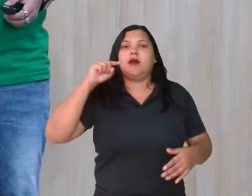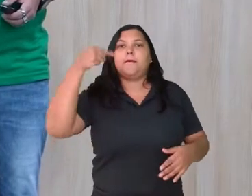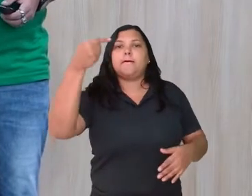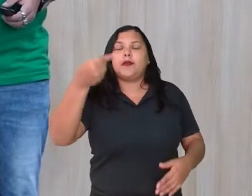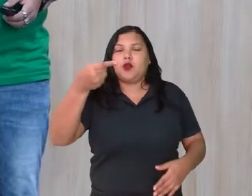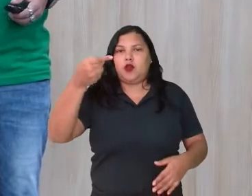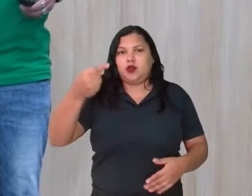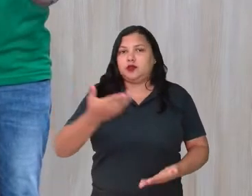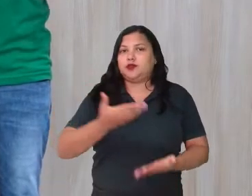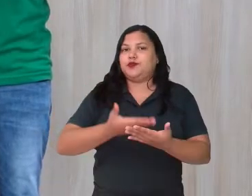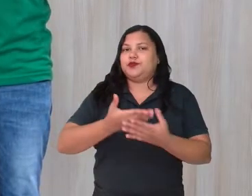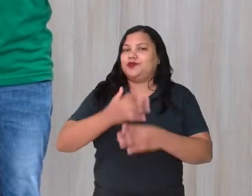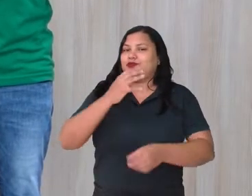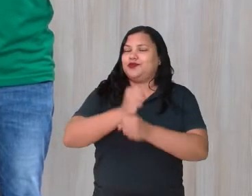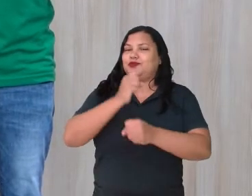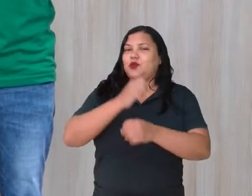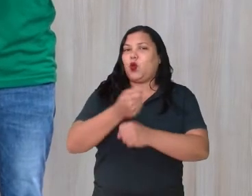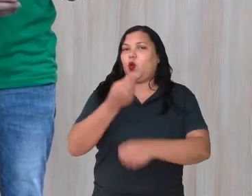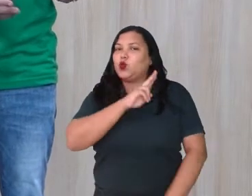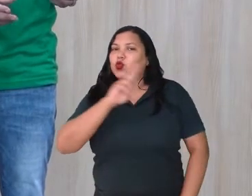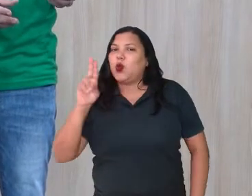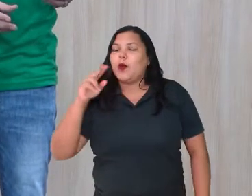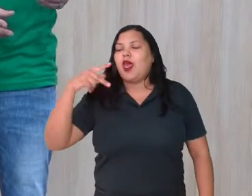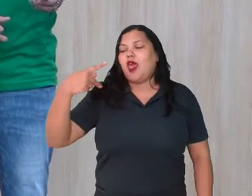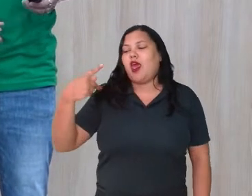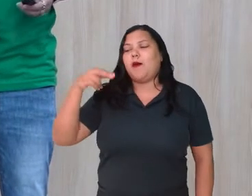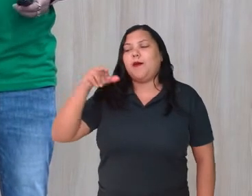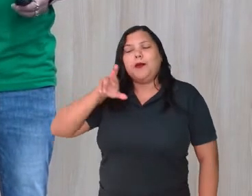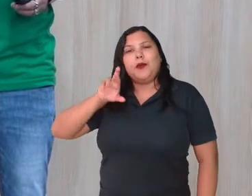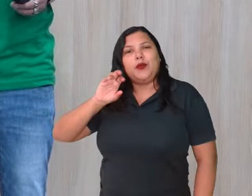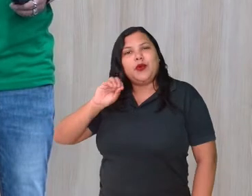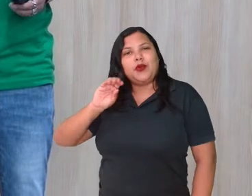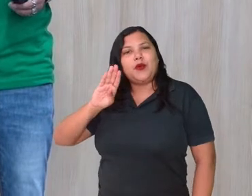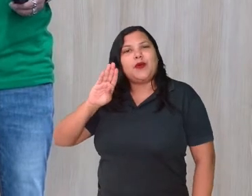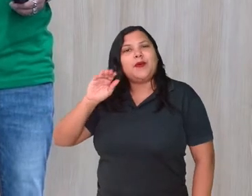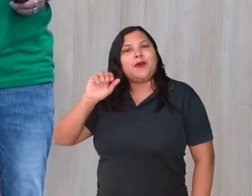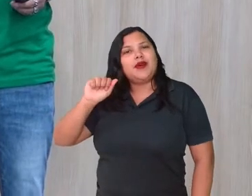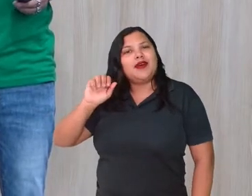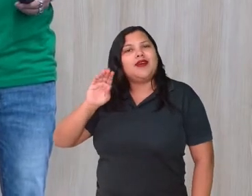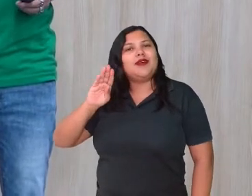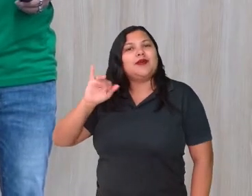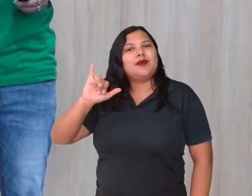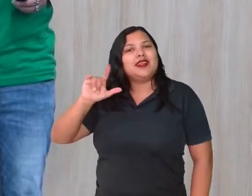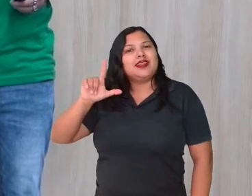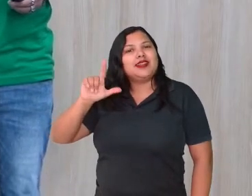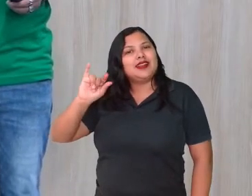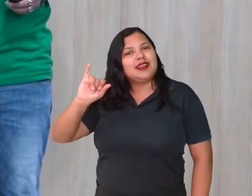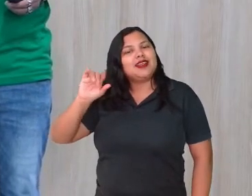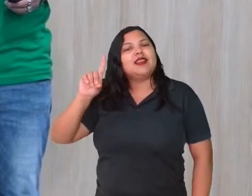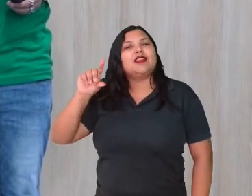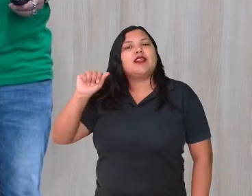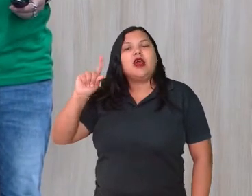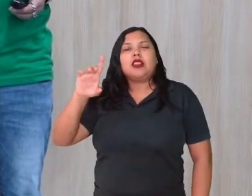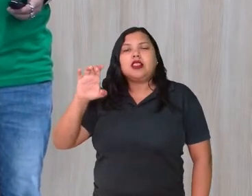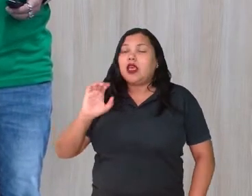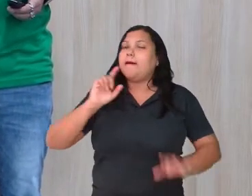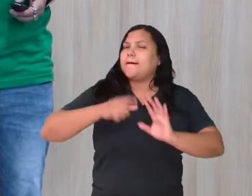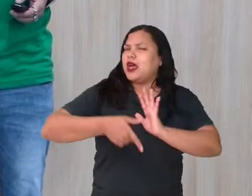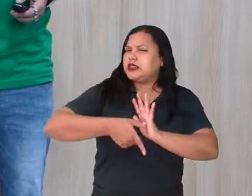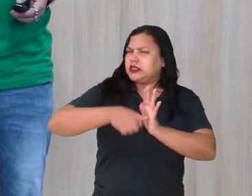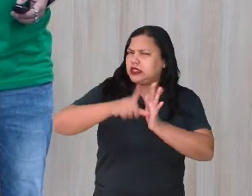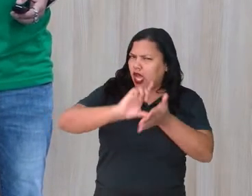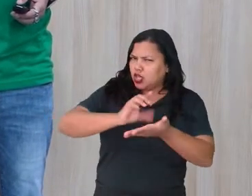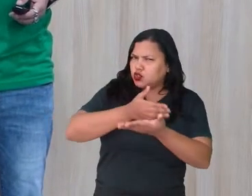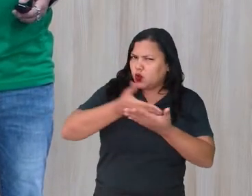calcular as chances, que é o que a gente conhece como probabilidade, tá certo? Mas vale muito a pena, antes da gente começar a fazer os cálculos